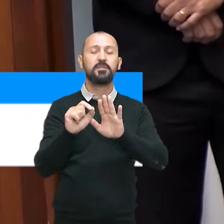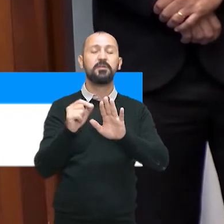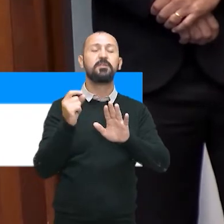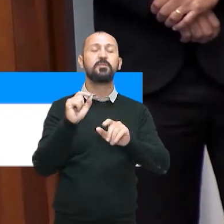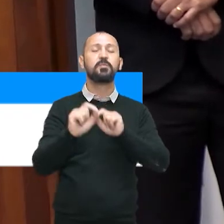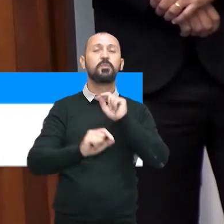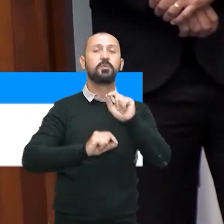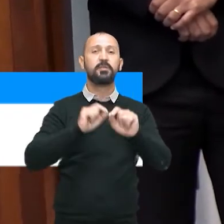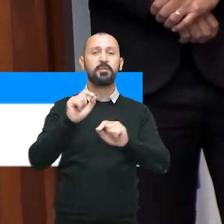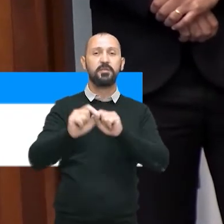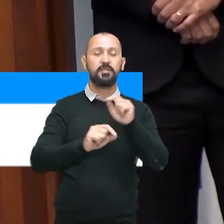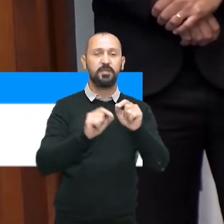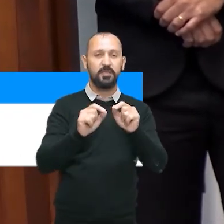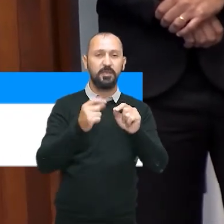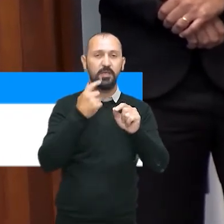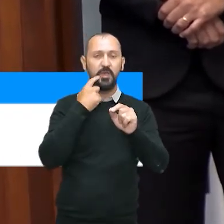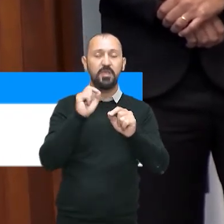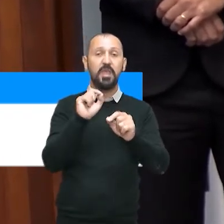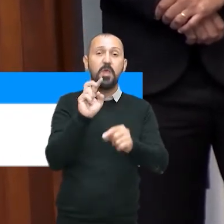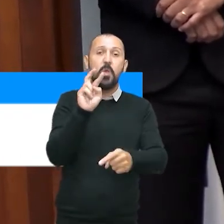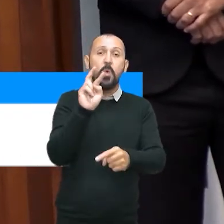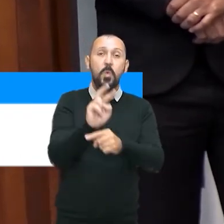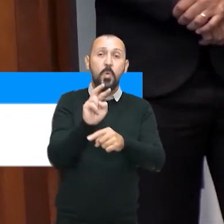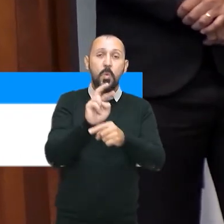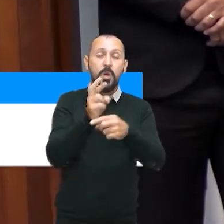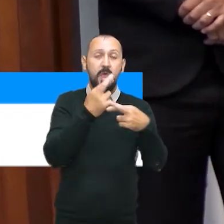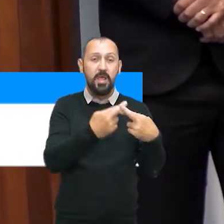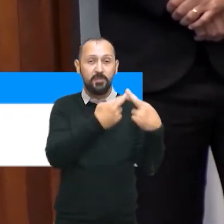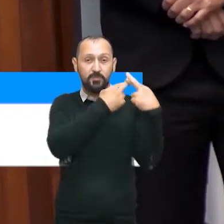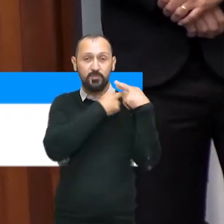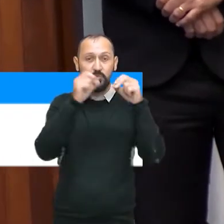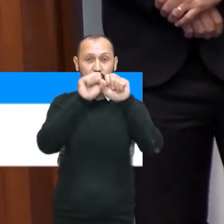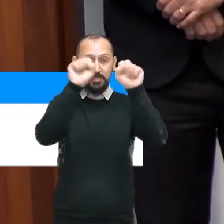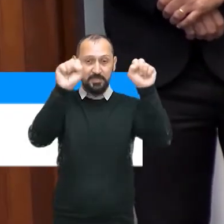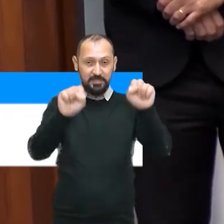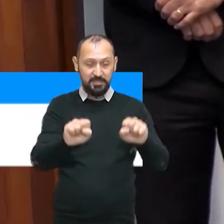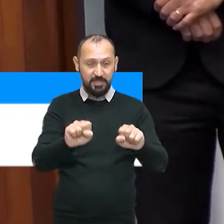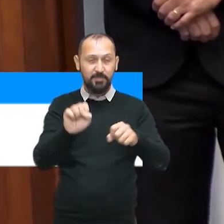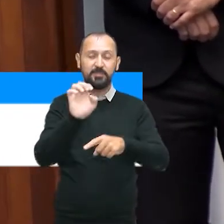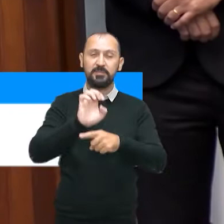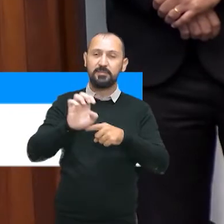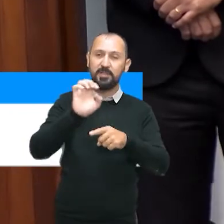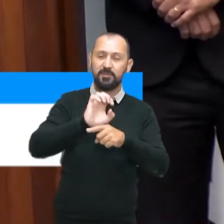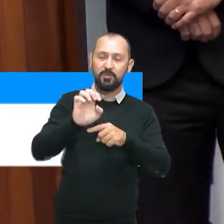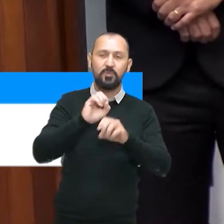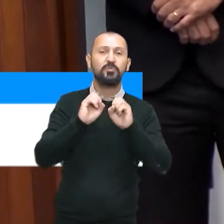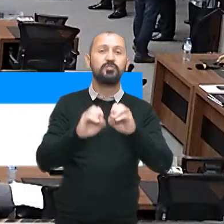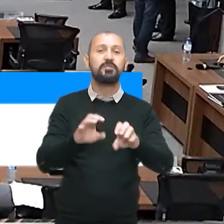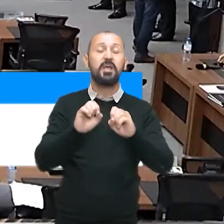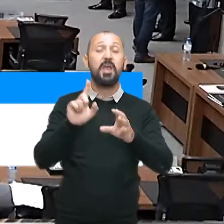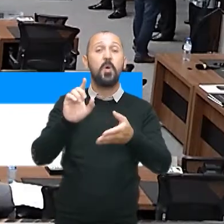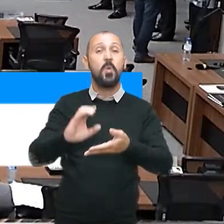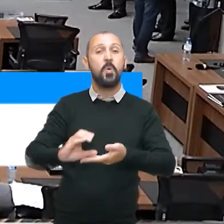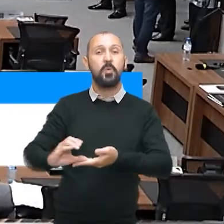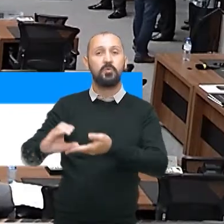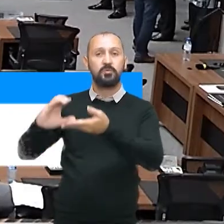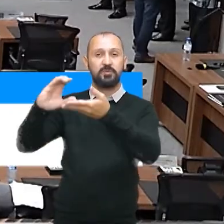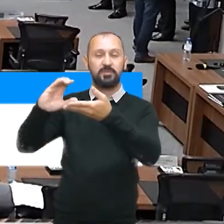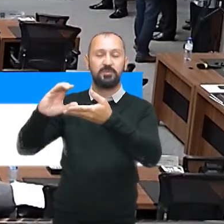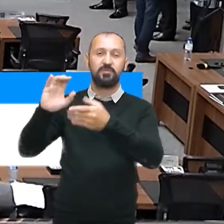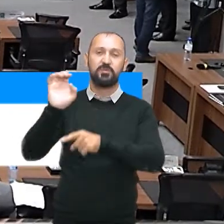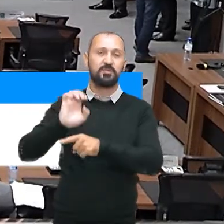naquele dispositivo de que a regulamentação do sistema estadual de ensino compete